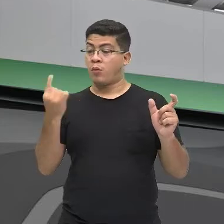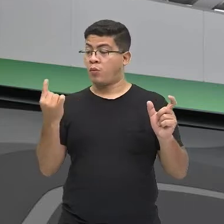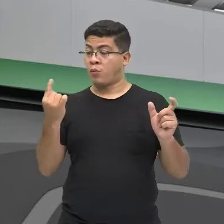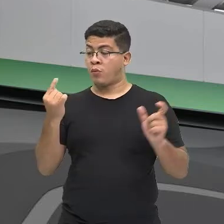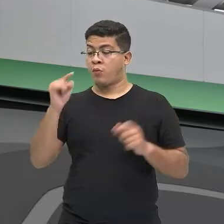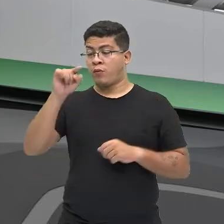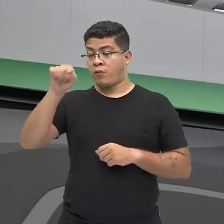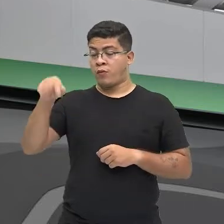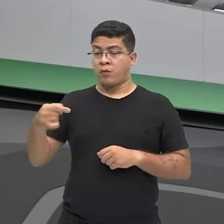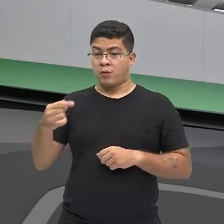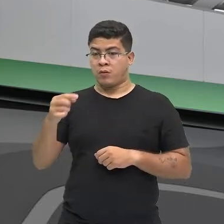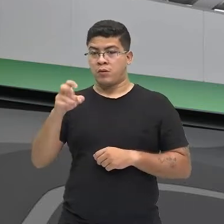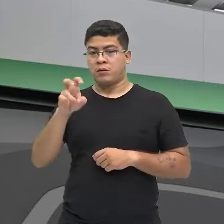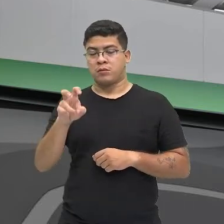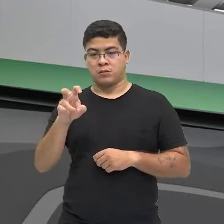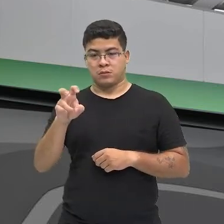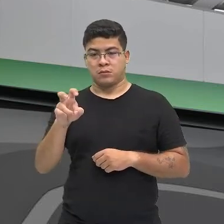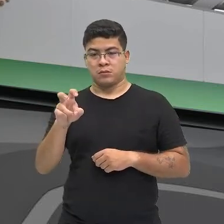do composto ficou